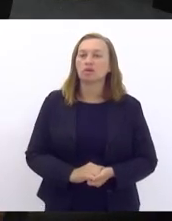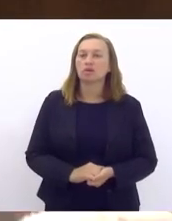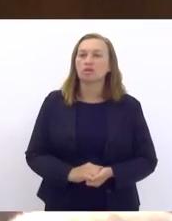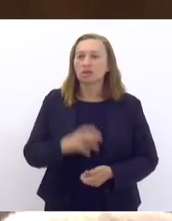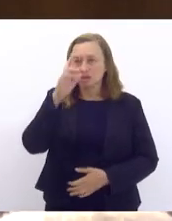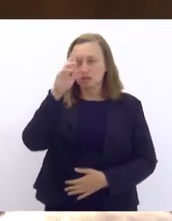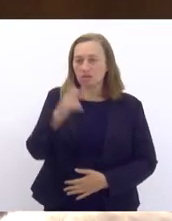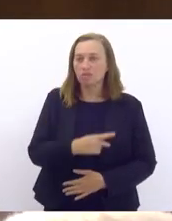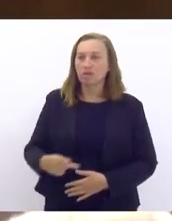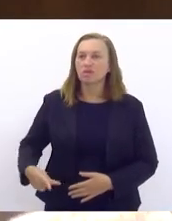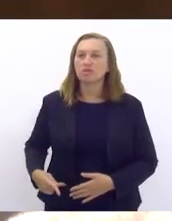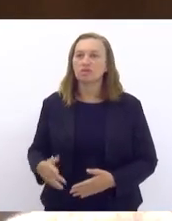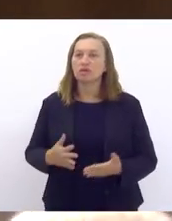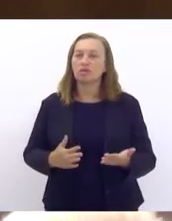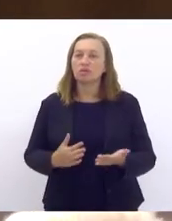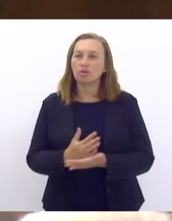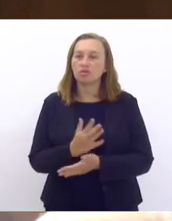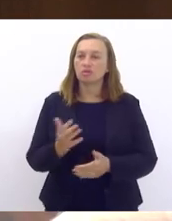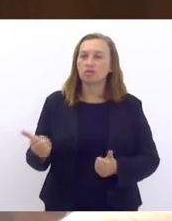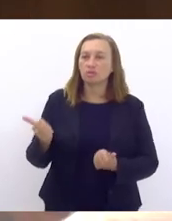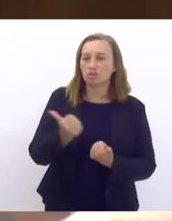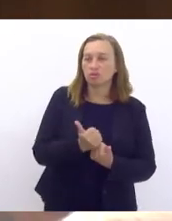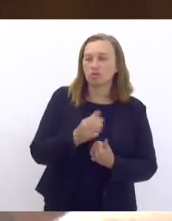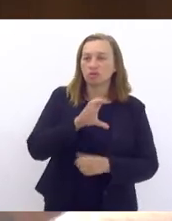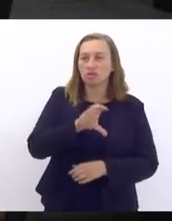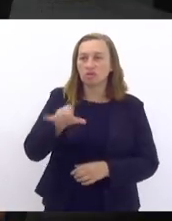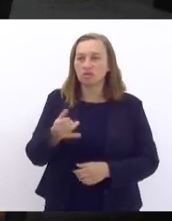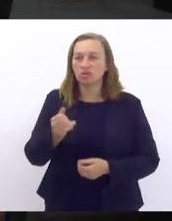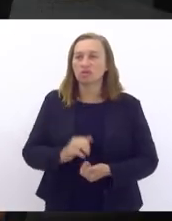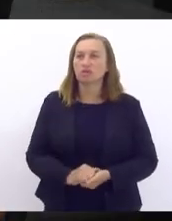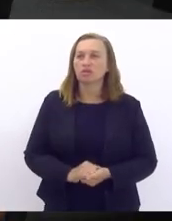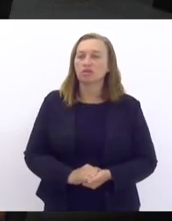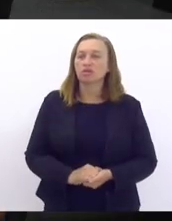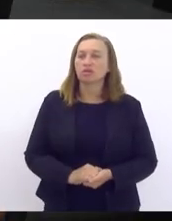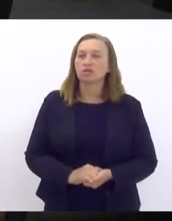Senhora presidente, favorável com o substitutivo da CCJ.